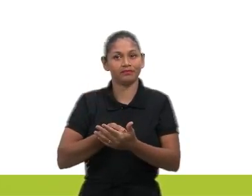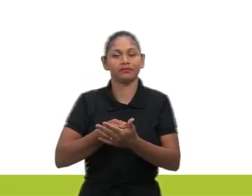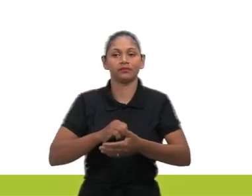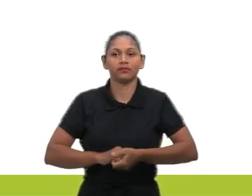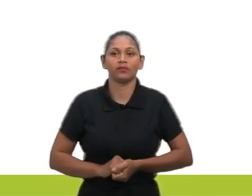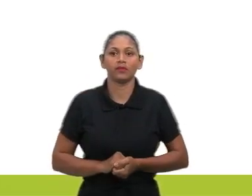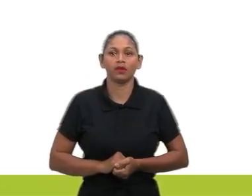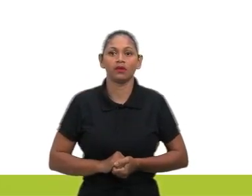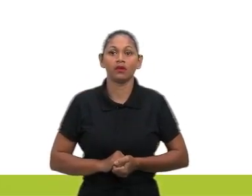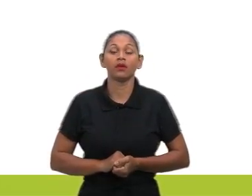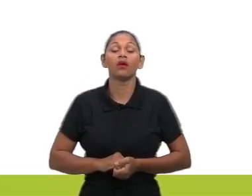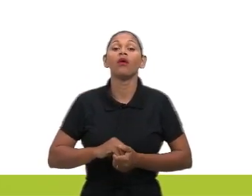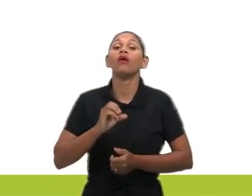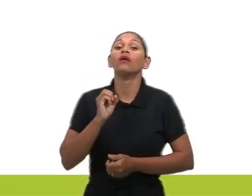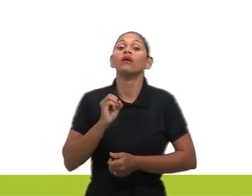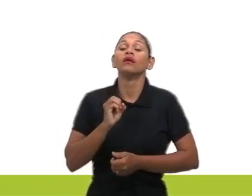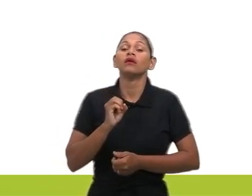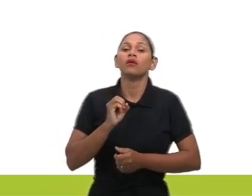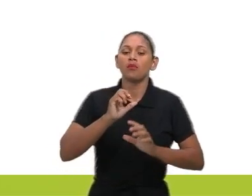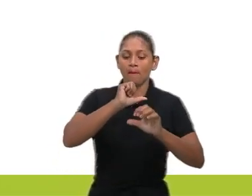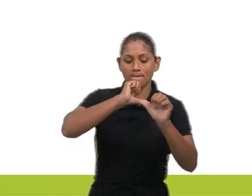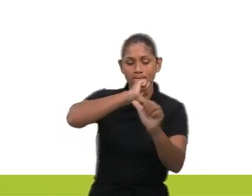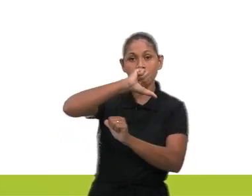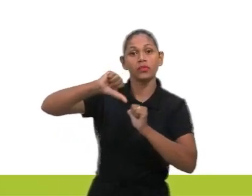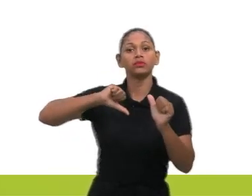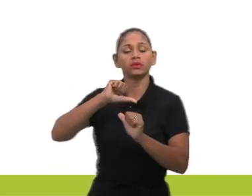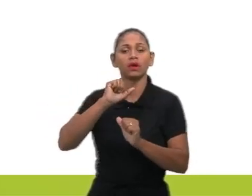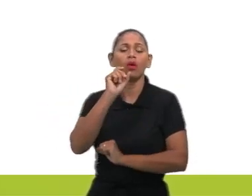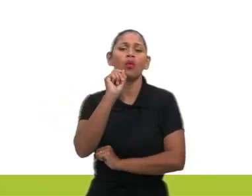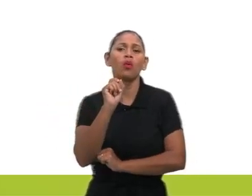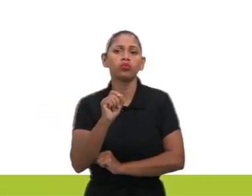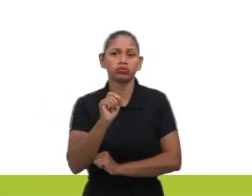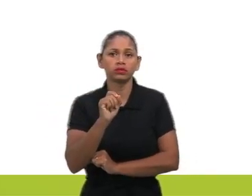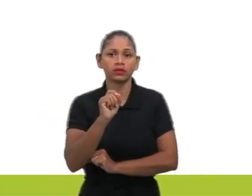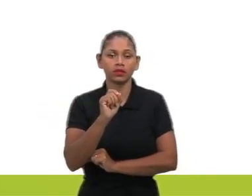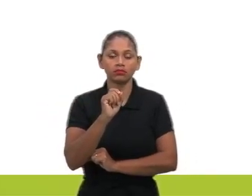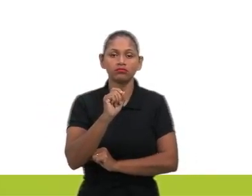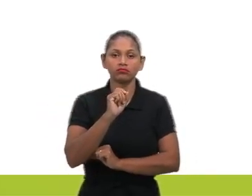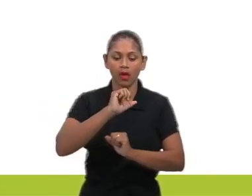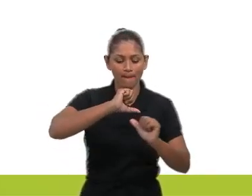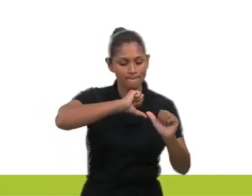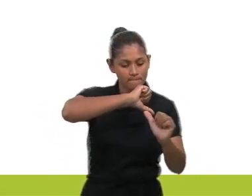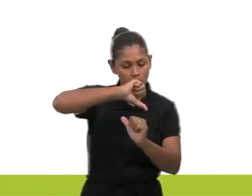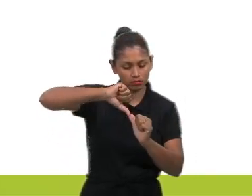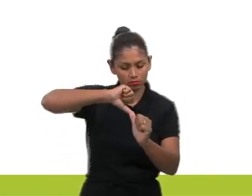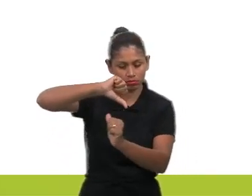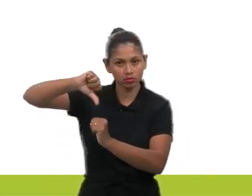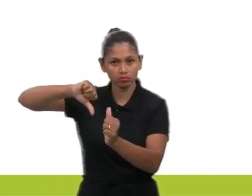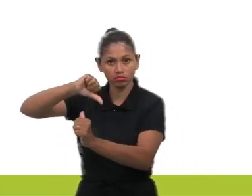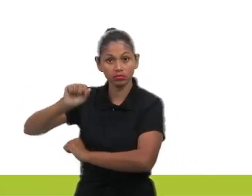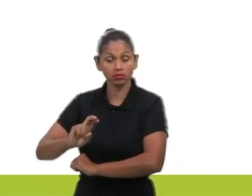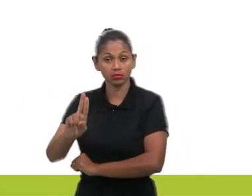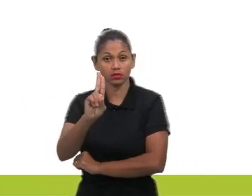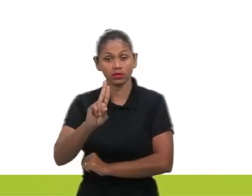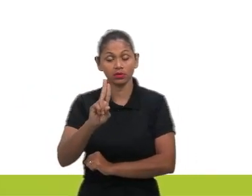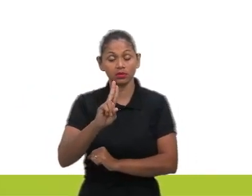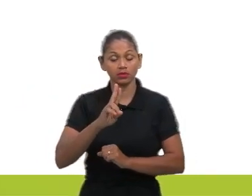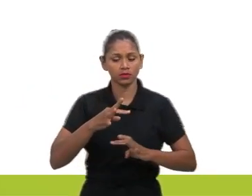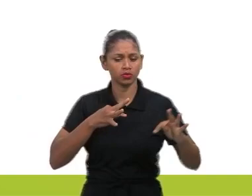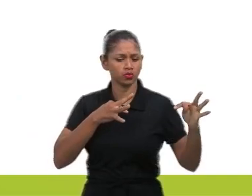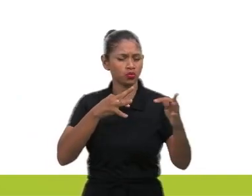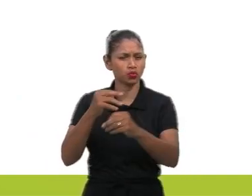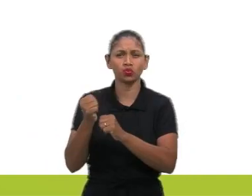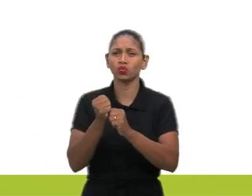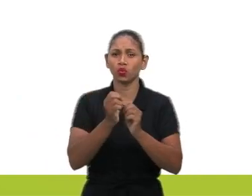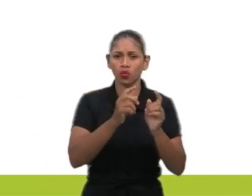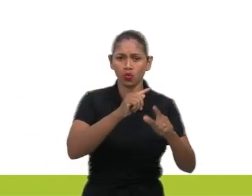que é permutação? Permutar é trocar N pessoas de N lugares diferentes, ou seja, usar-se todos os elementos do